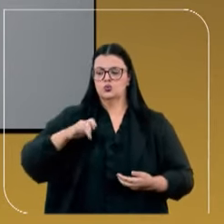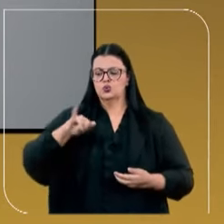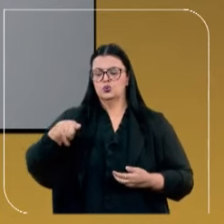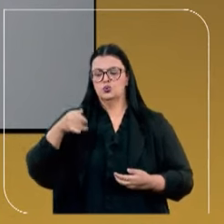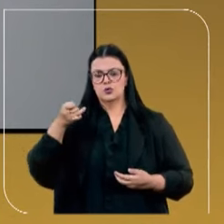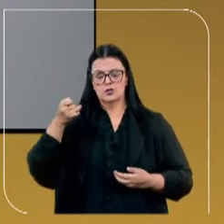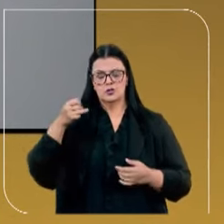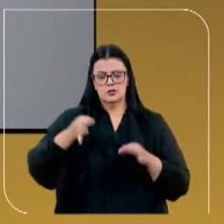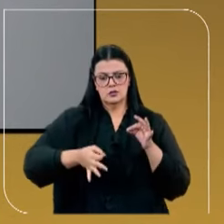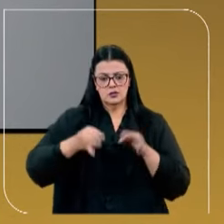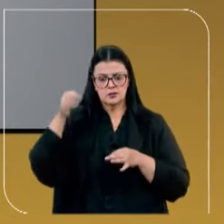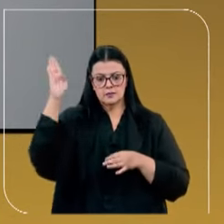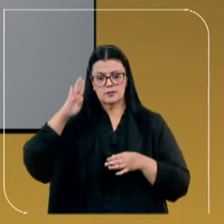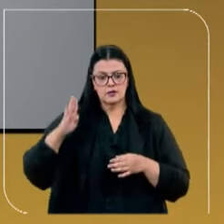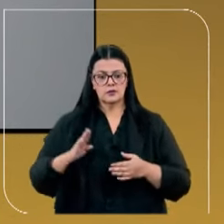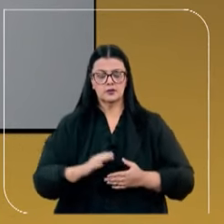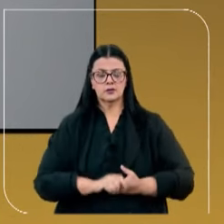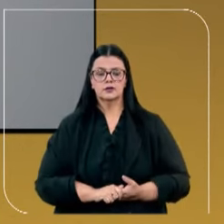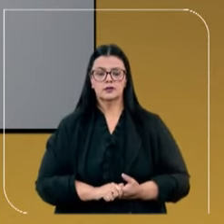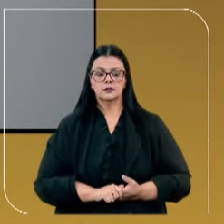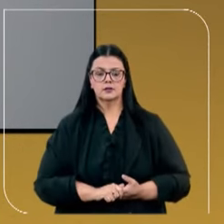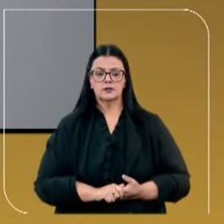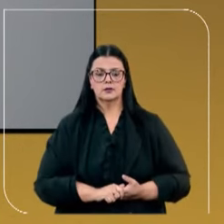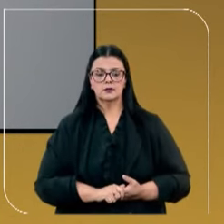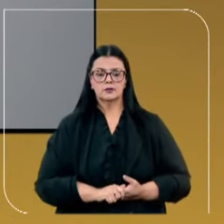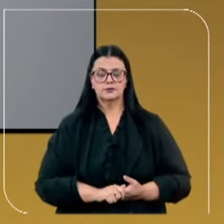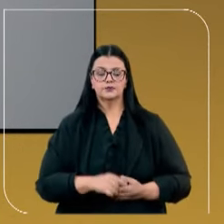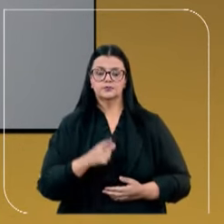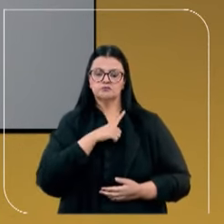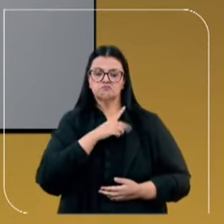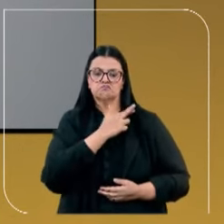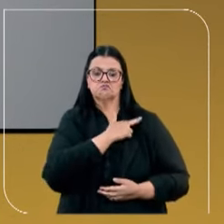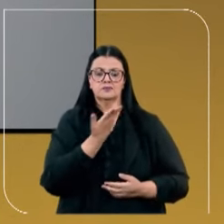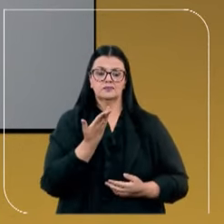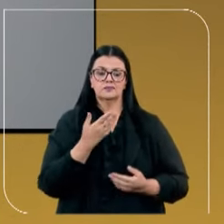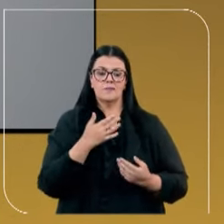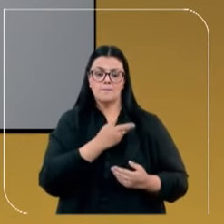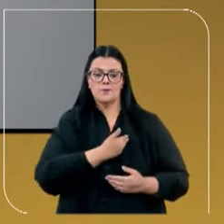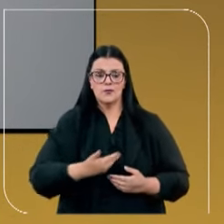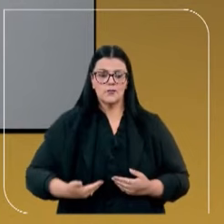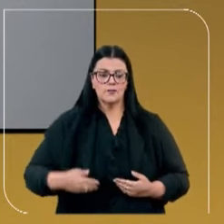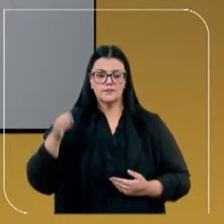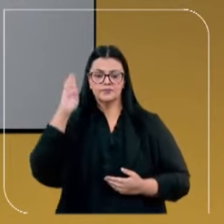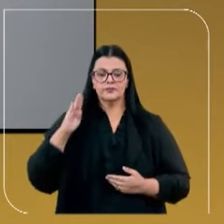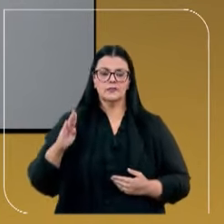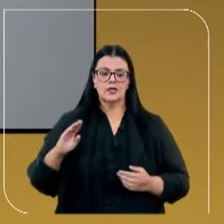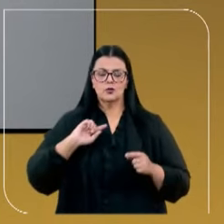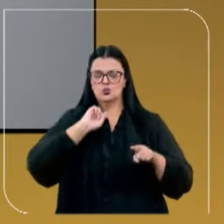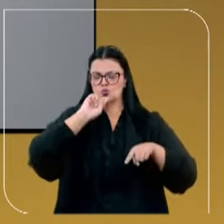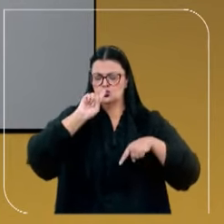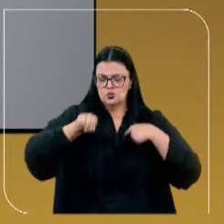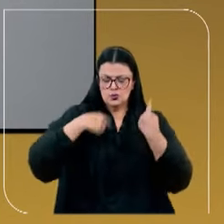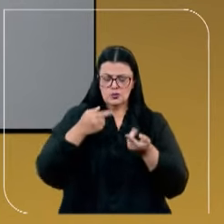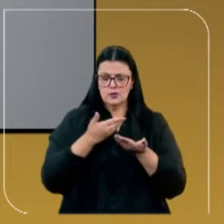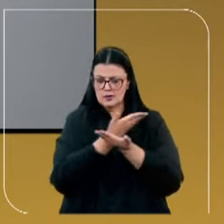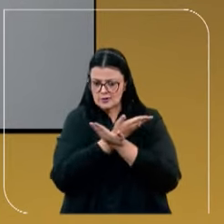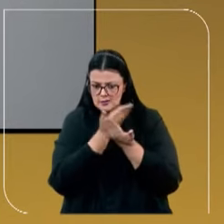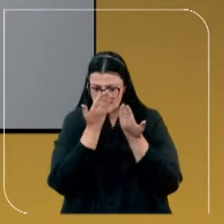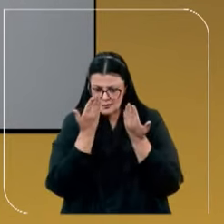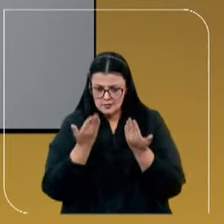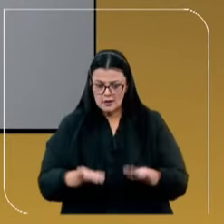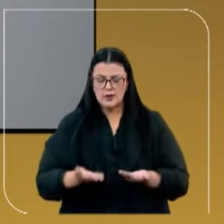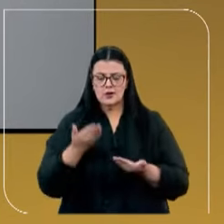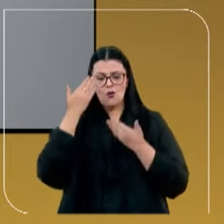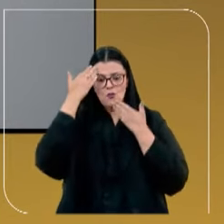em especial a res pública, o povo brasileiro. Muito sucesso ao ministro Benedito e muito obrigado ao ministro Mauro